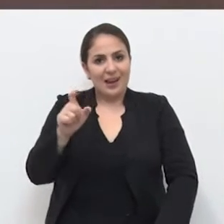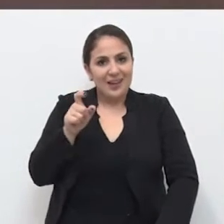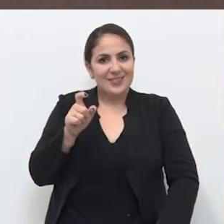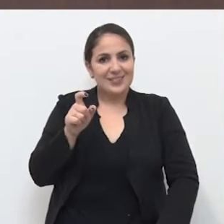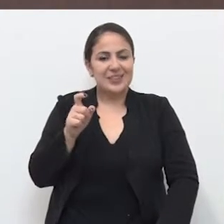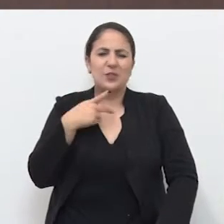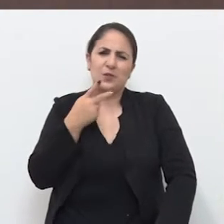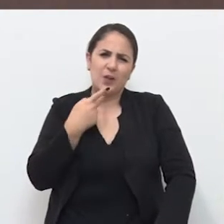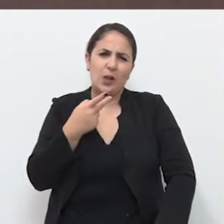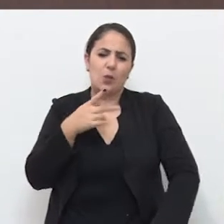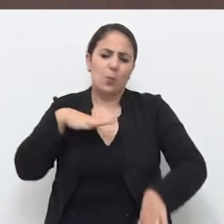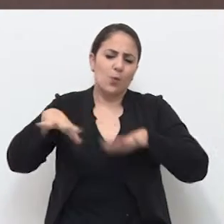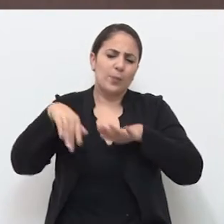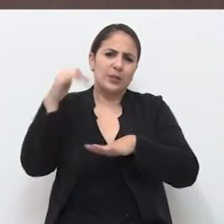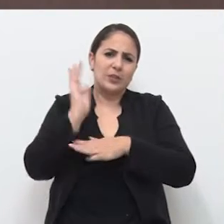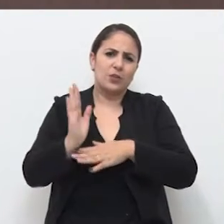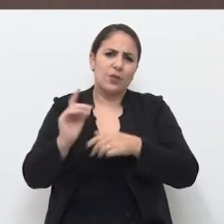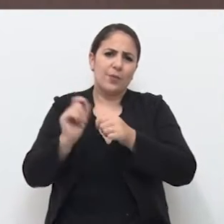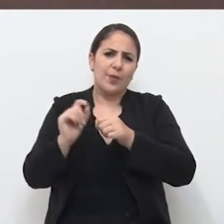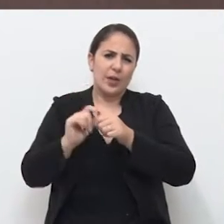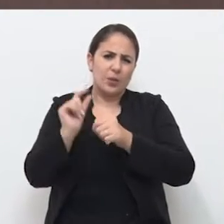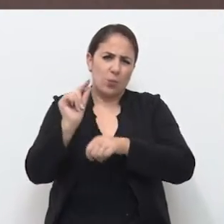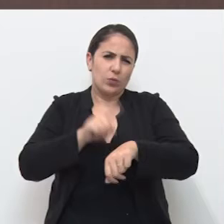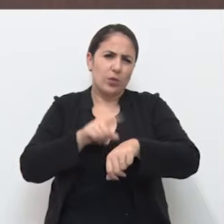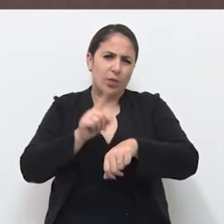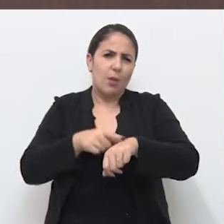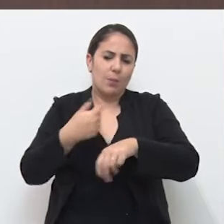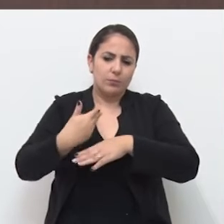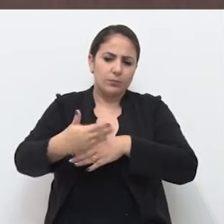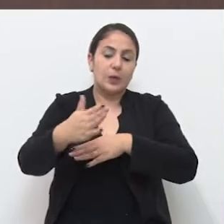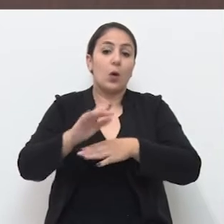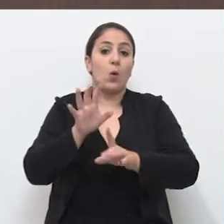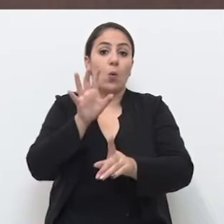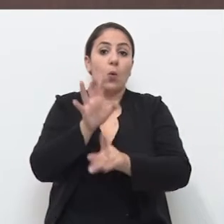Necker destacou um movimento nacional realizado